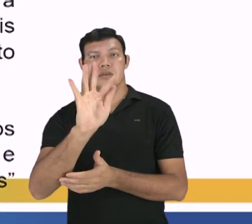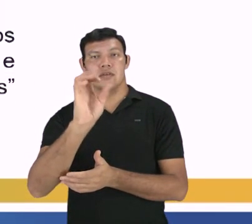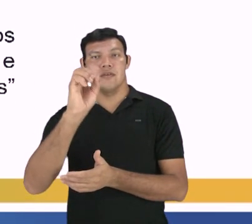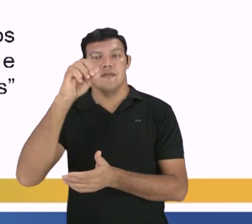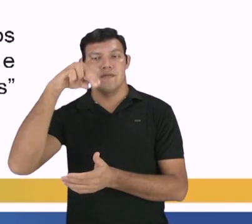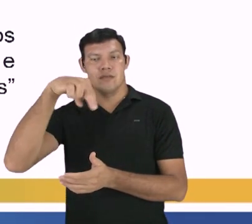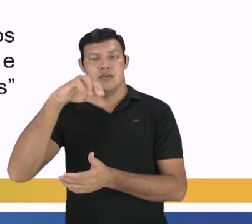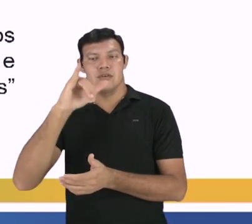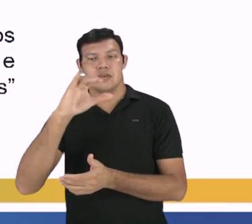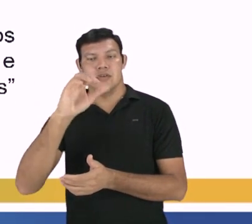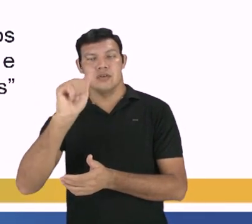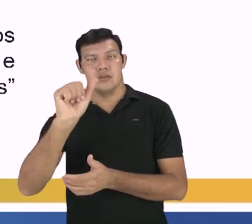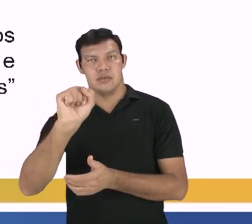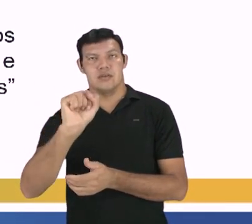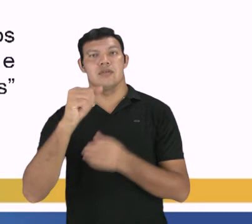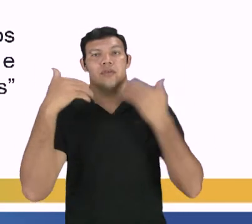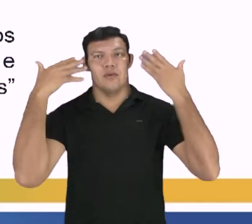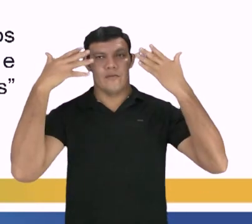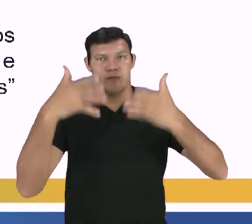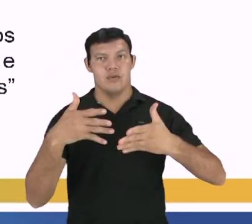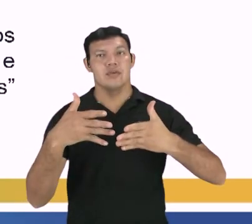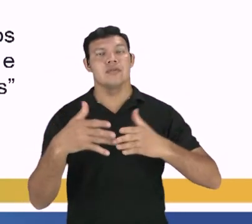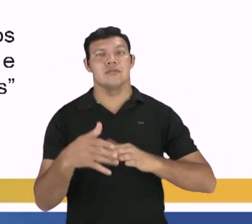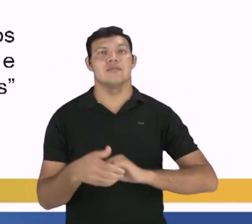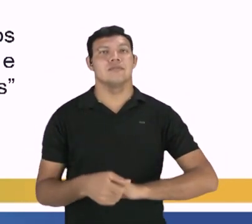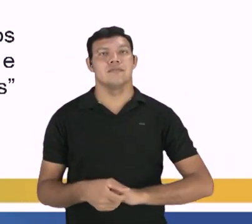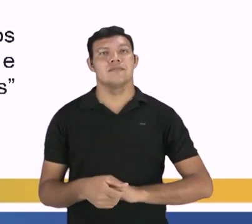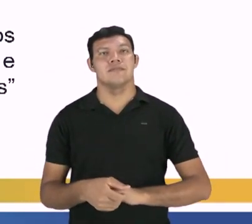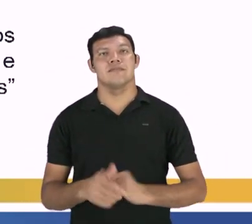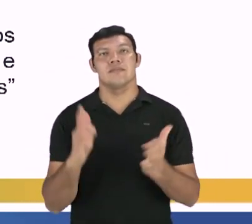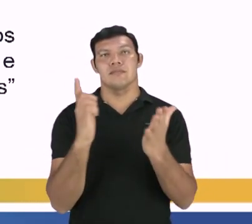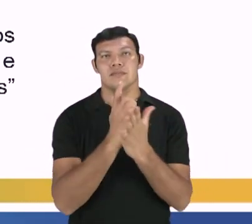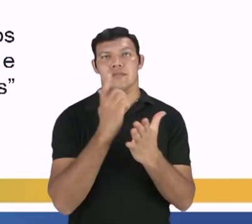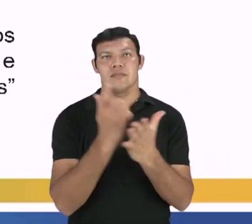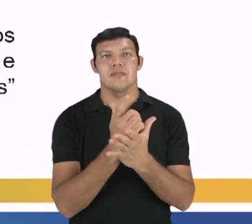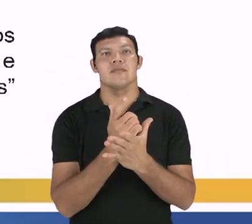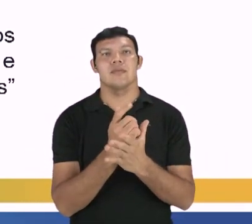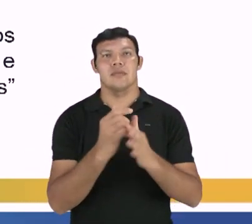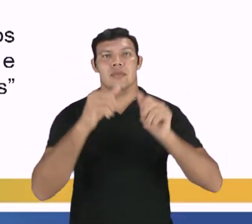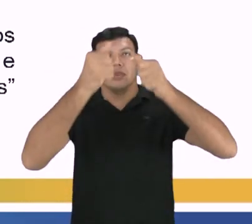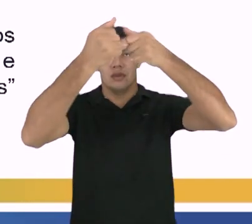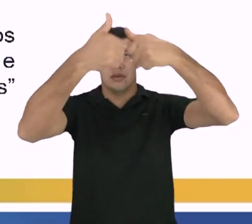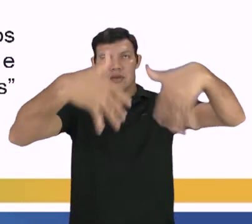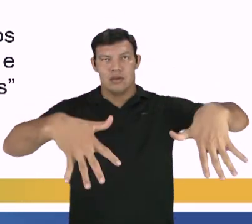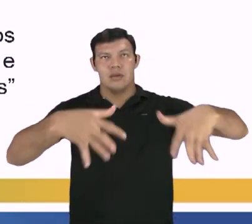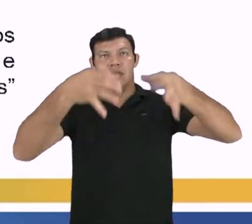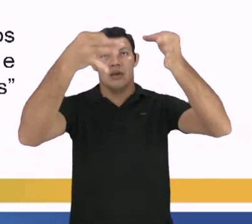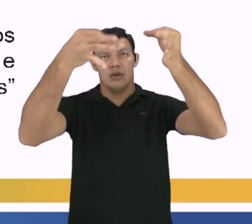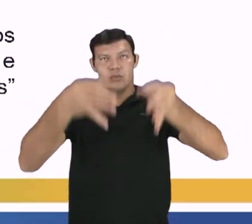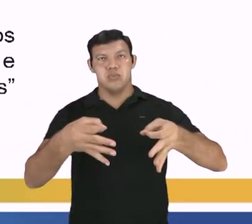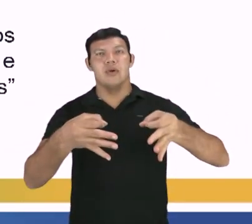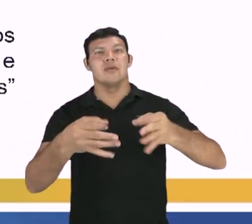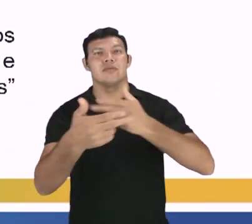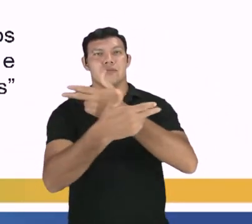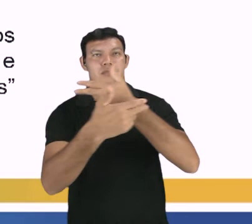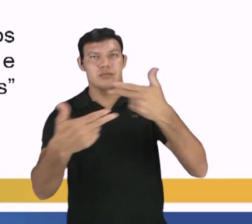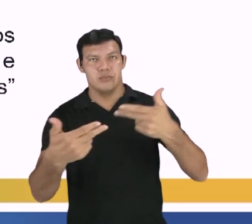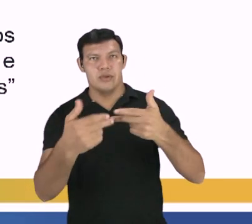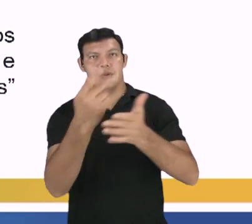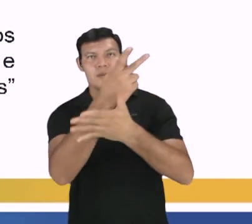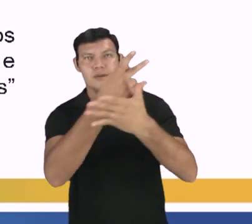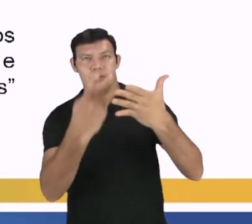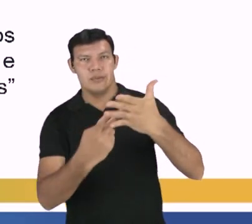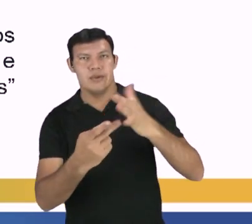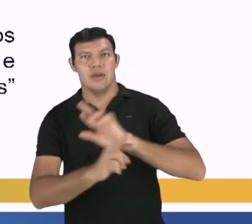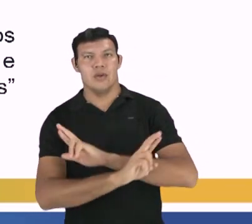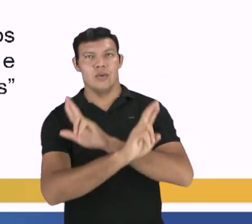movimento. Tá? Em suas obras, Raimundo abordava temas sobre a perfeição formal dos objetos, e a